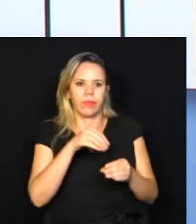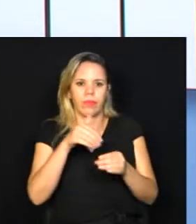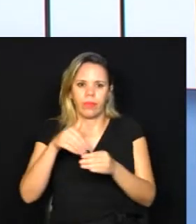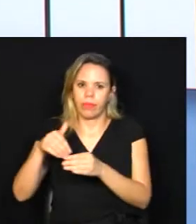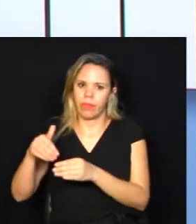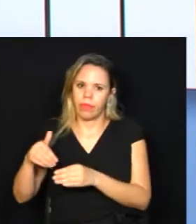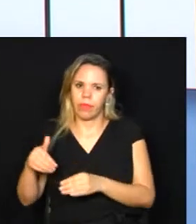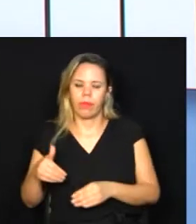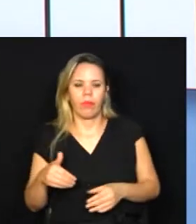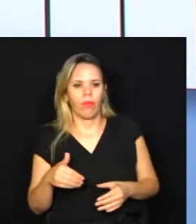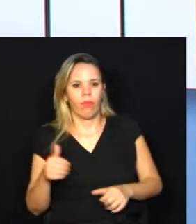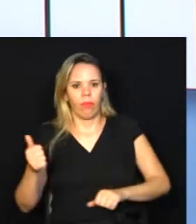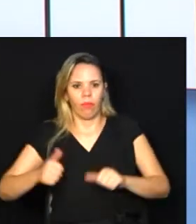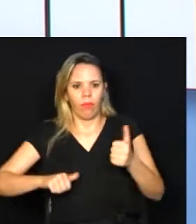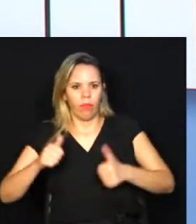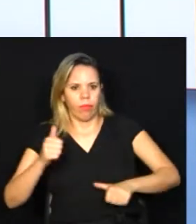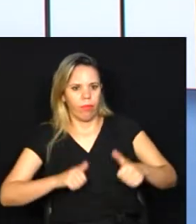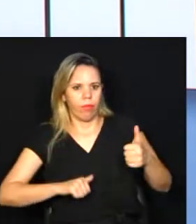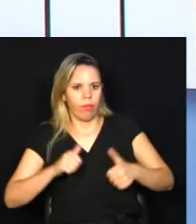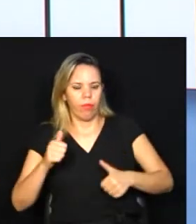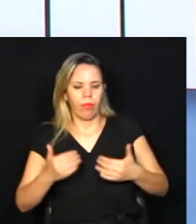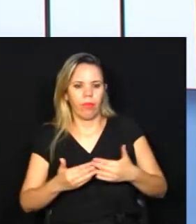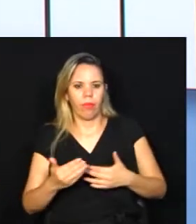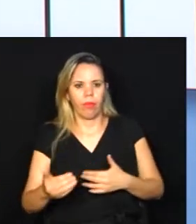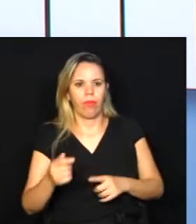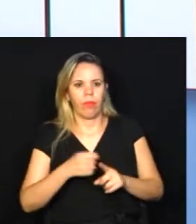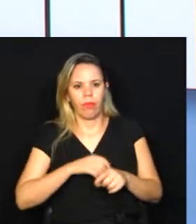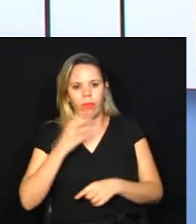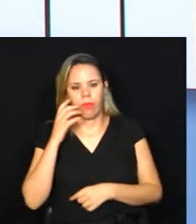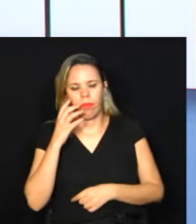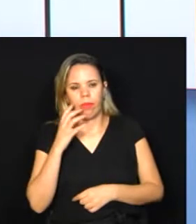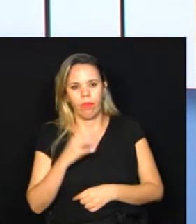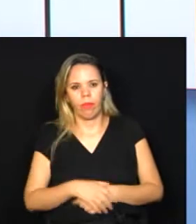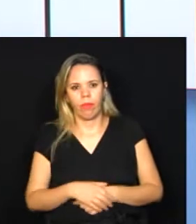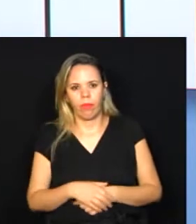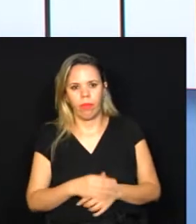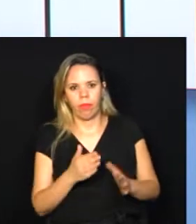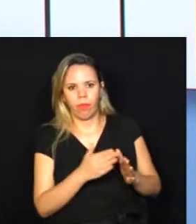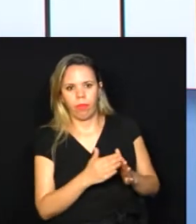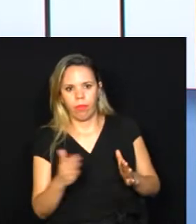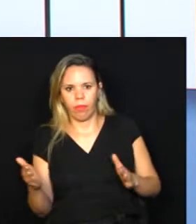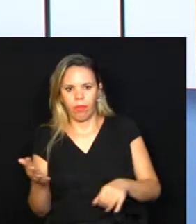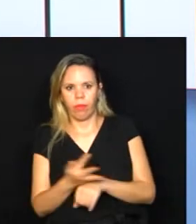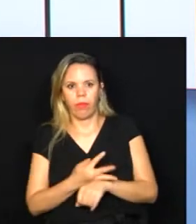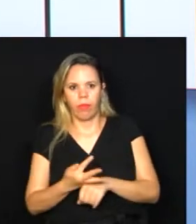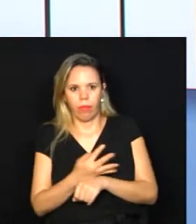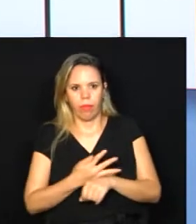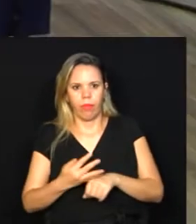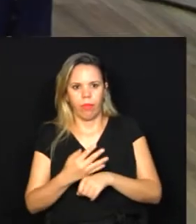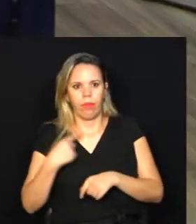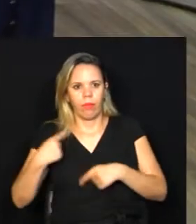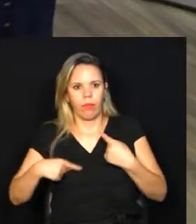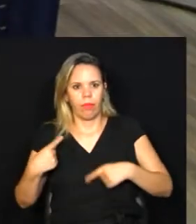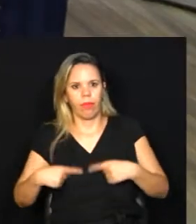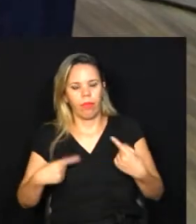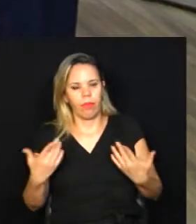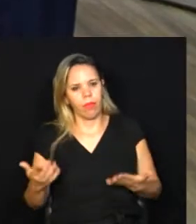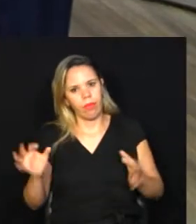votada e começa a tramitar a partir de Fevereiro pois nós estamos no período de recesso parlamentar